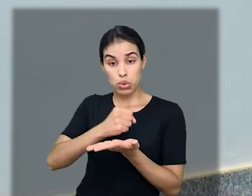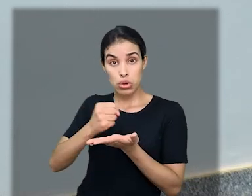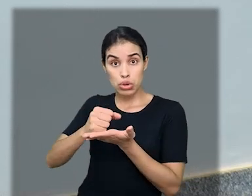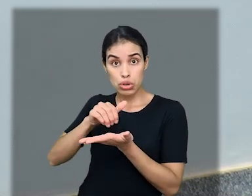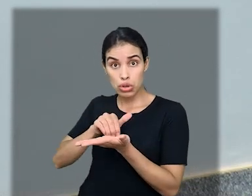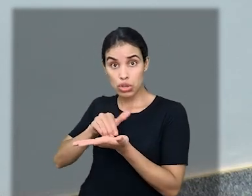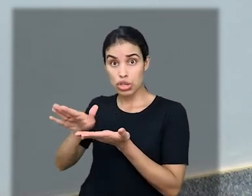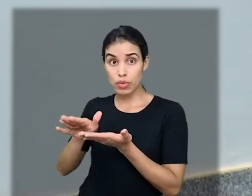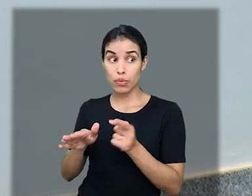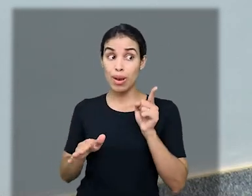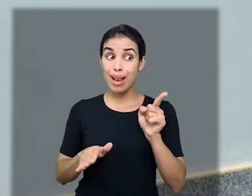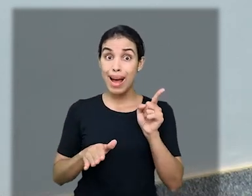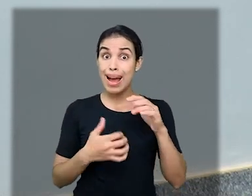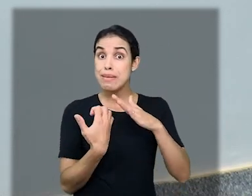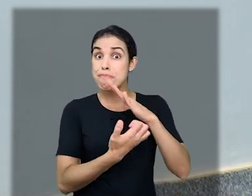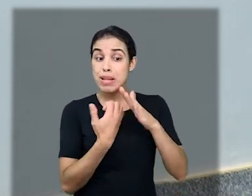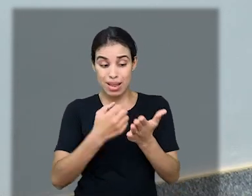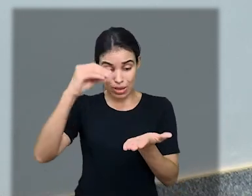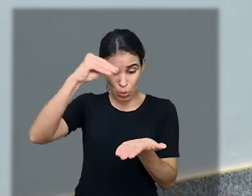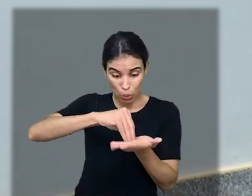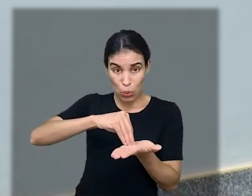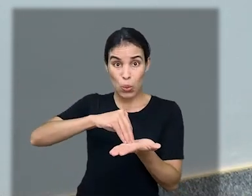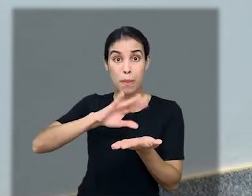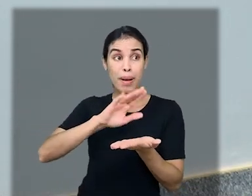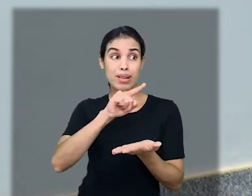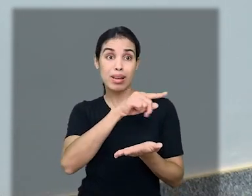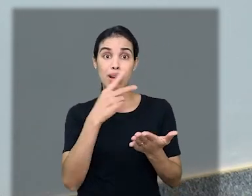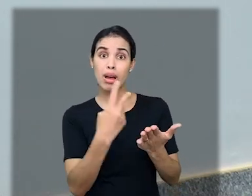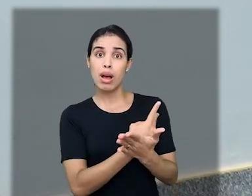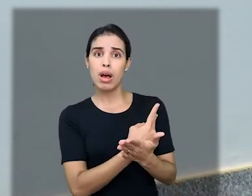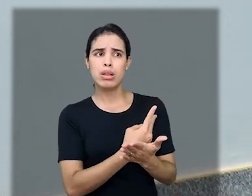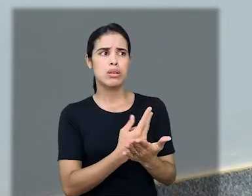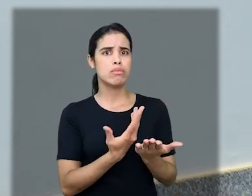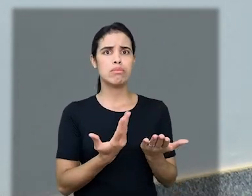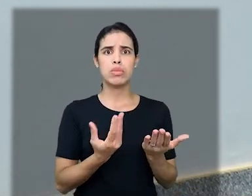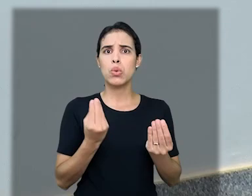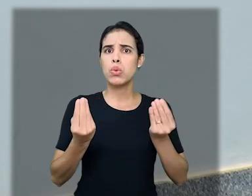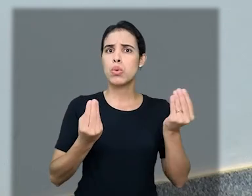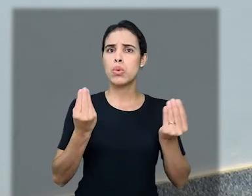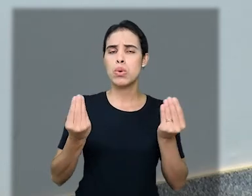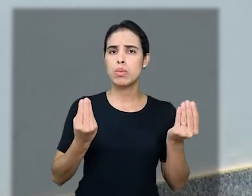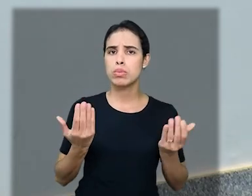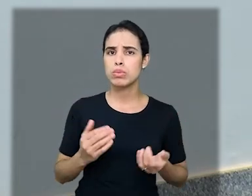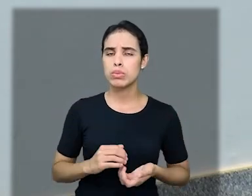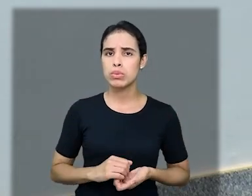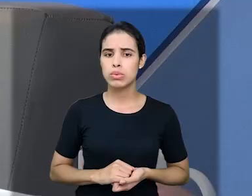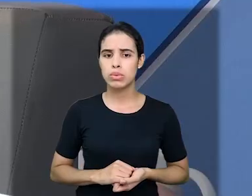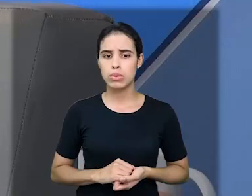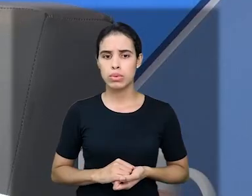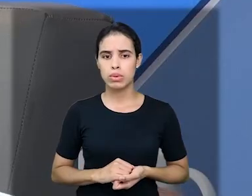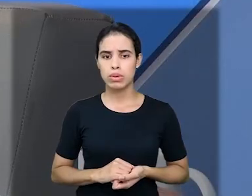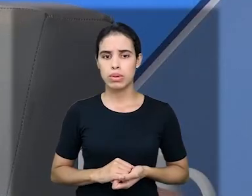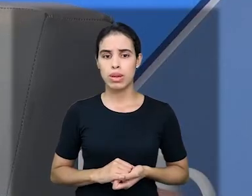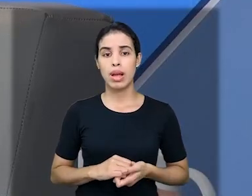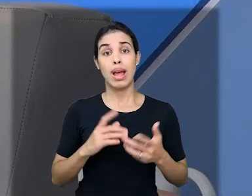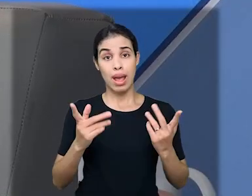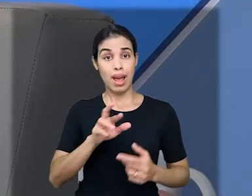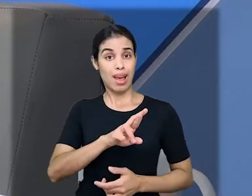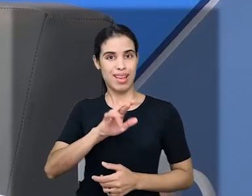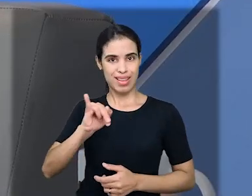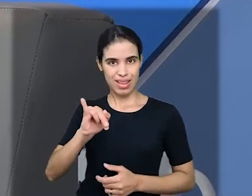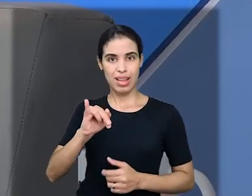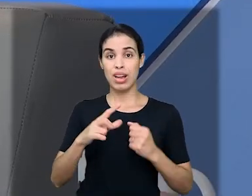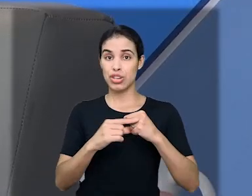que é cometida pelo empregador, pelo outro lado, né? Então, isso pode também acontecer. Como que é configurado isso? É a famosa rescisão